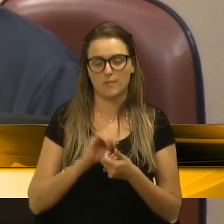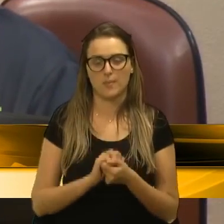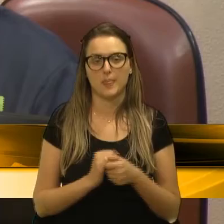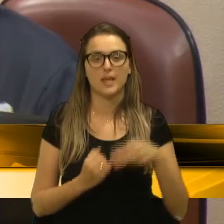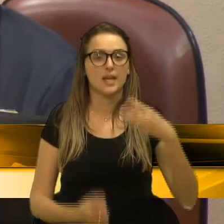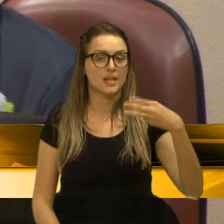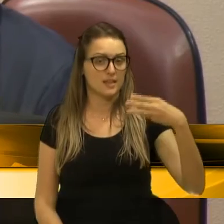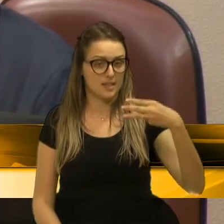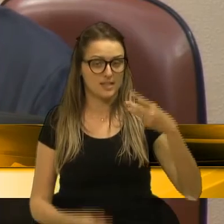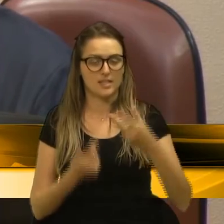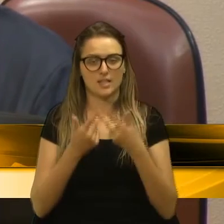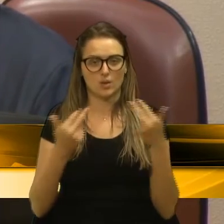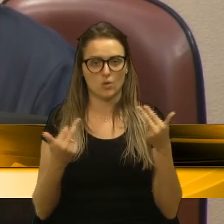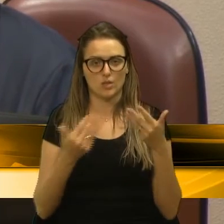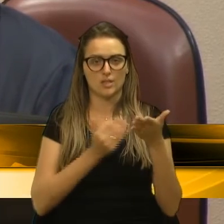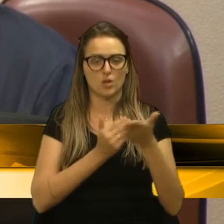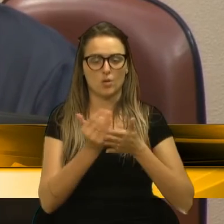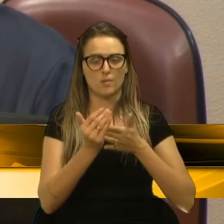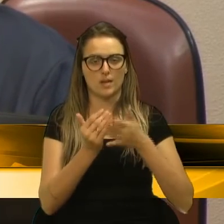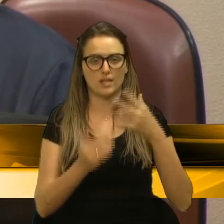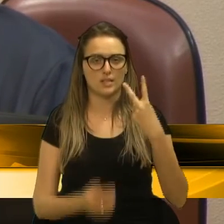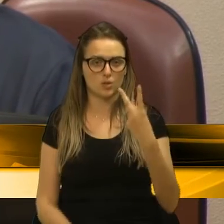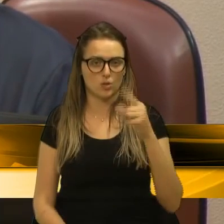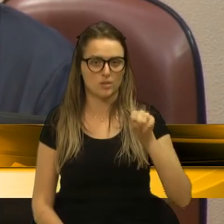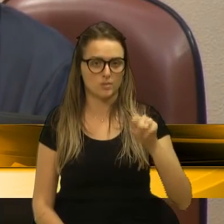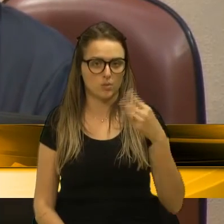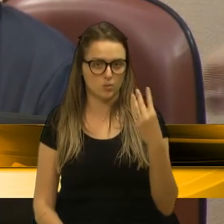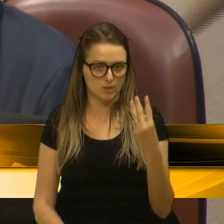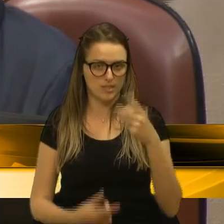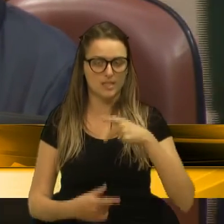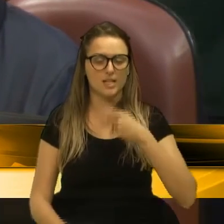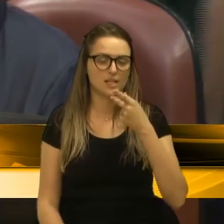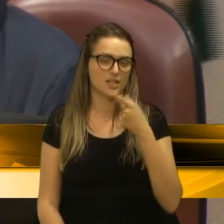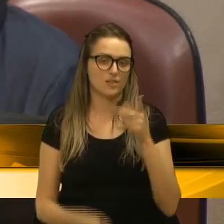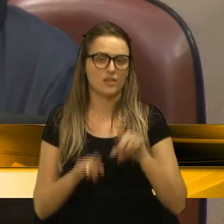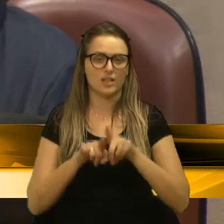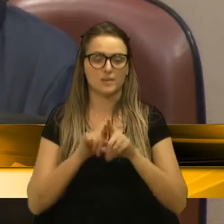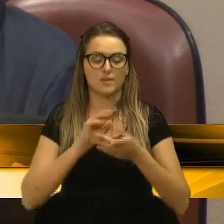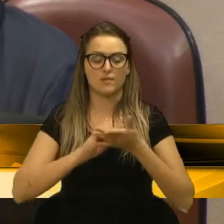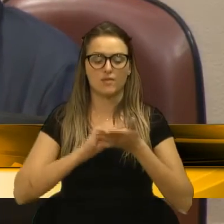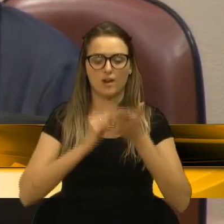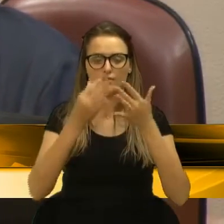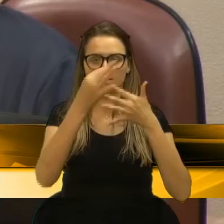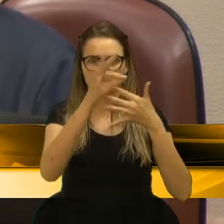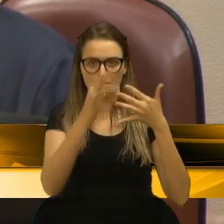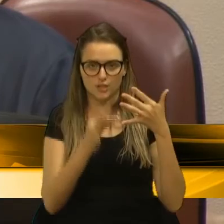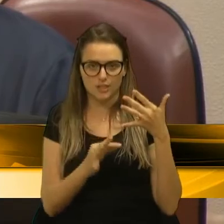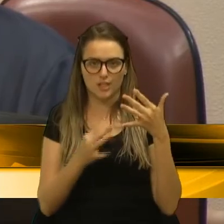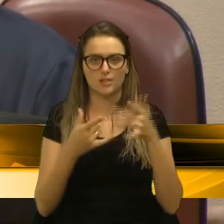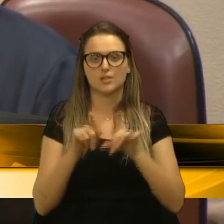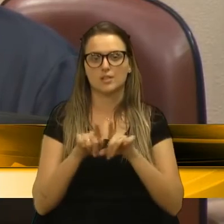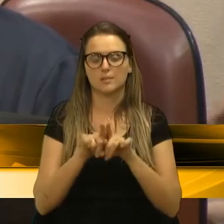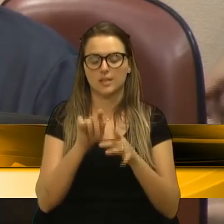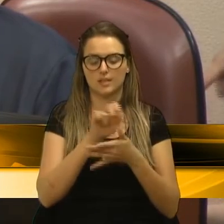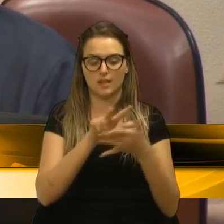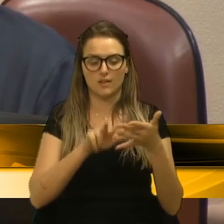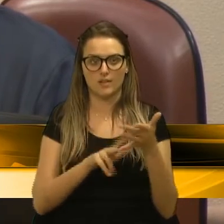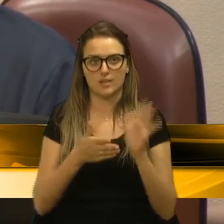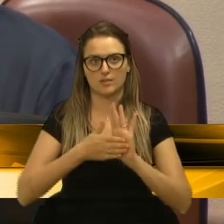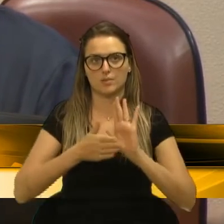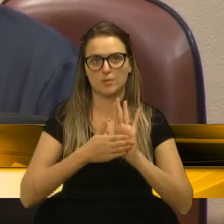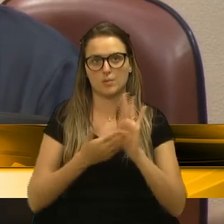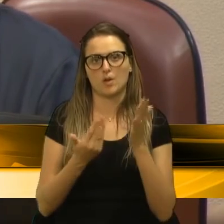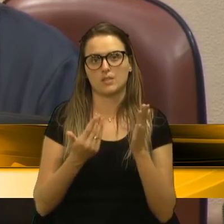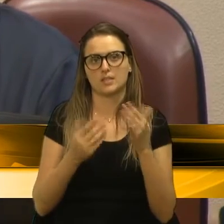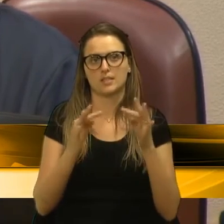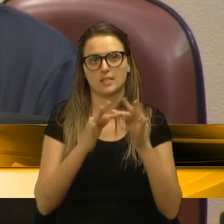situação ocorre a partir do item 2.3, onde é abordada a ausência de critérios objetivos de análise da proposta técnica. Aponta a